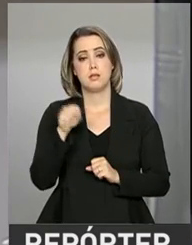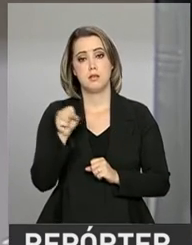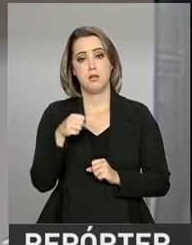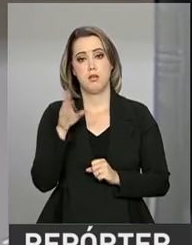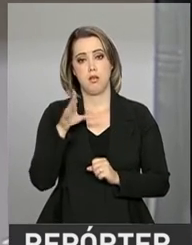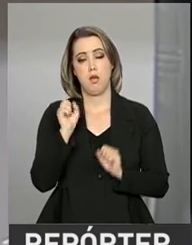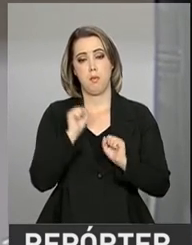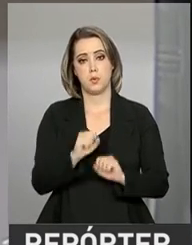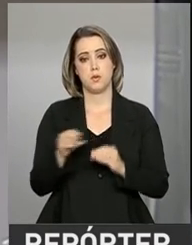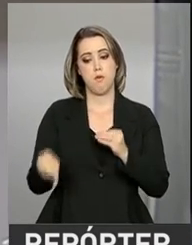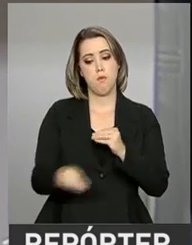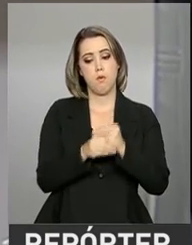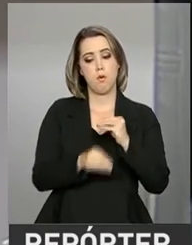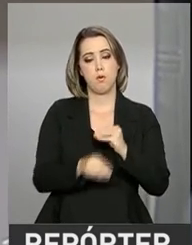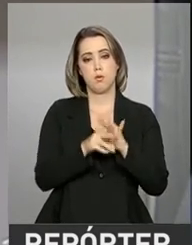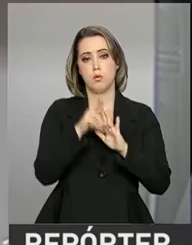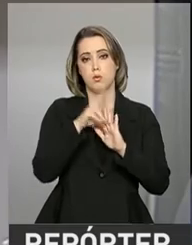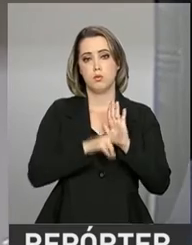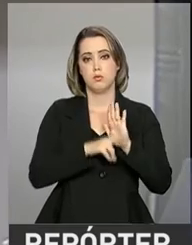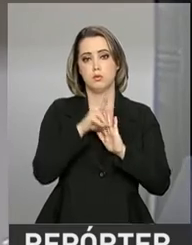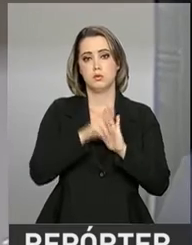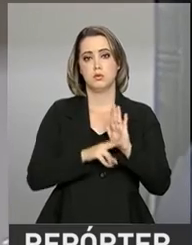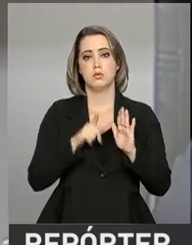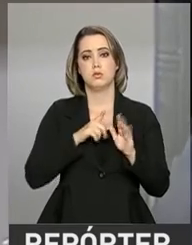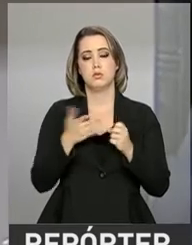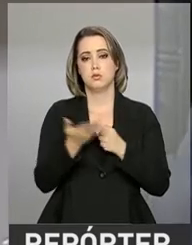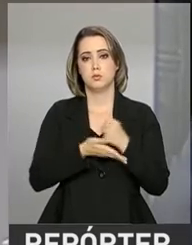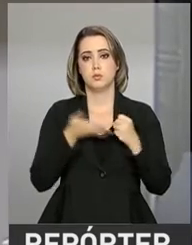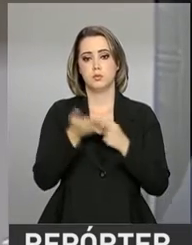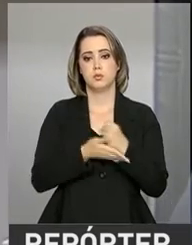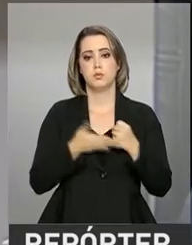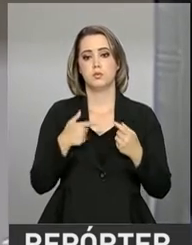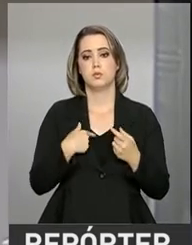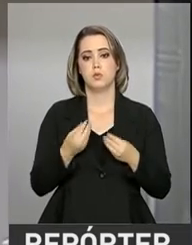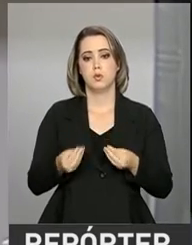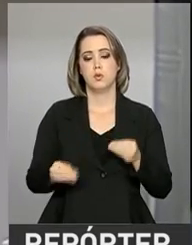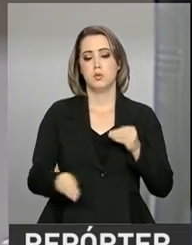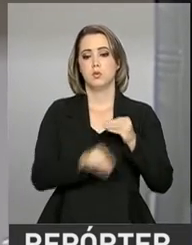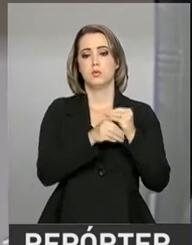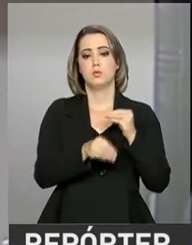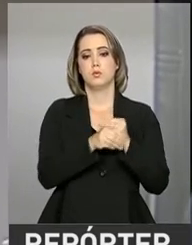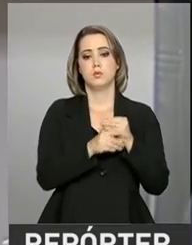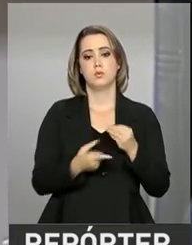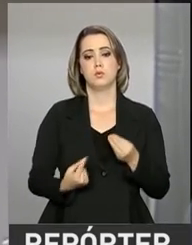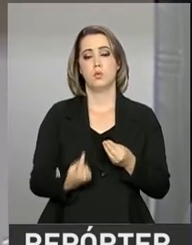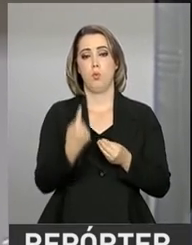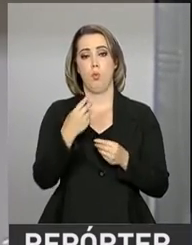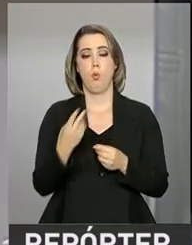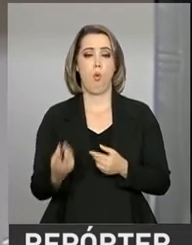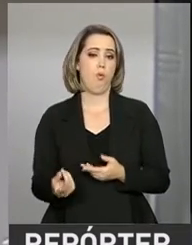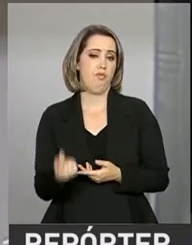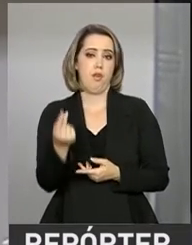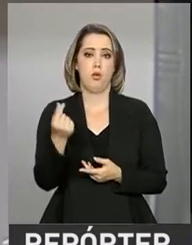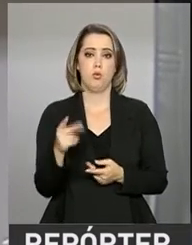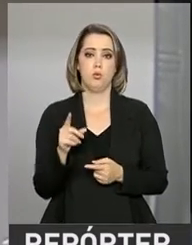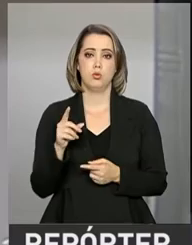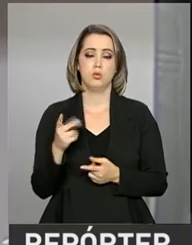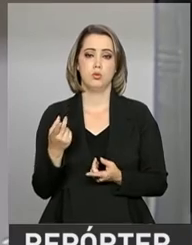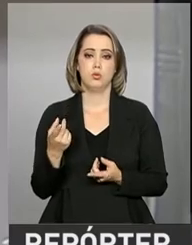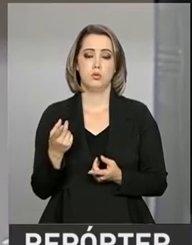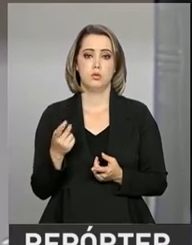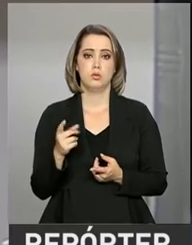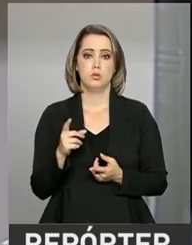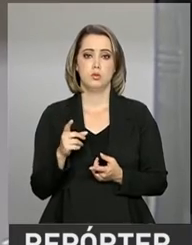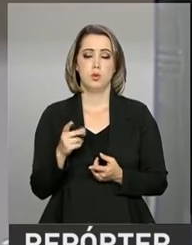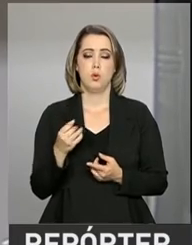incluir no relatório temos bases suficientes é certa só dá para incluir no relatório um determinado valor muito bem o